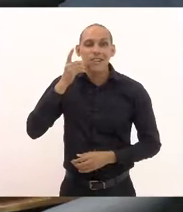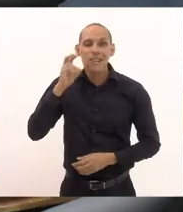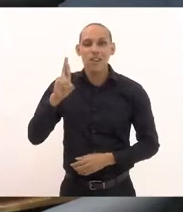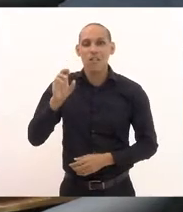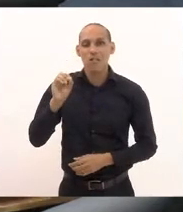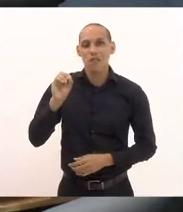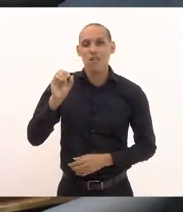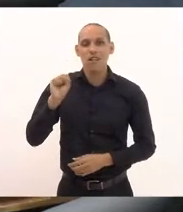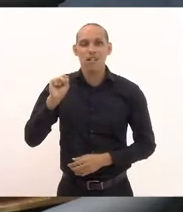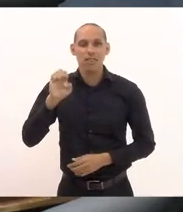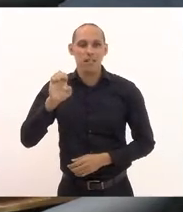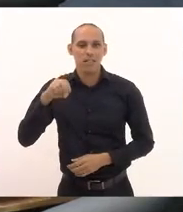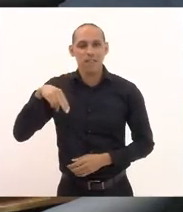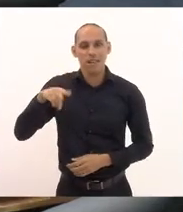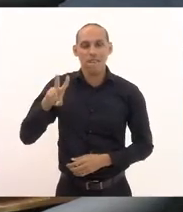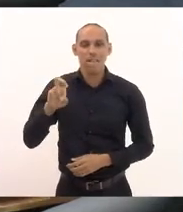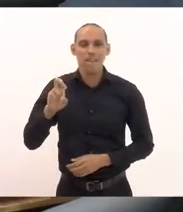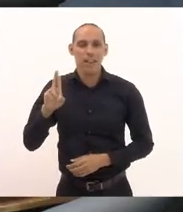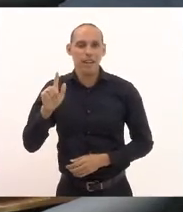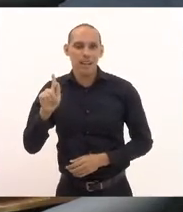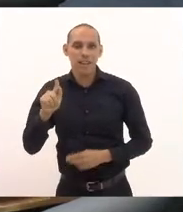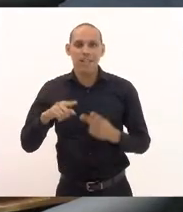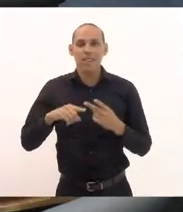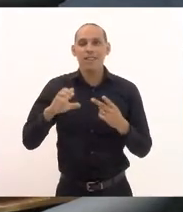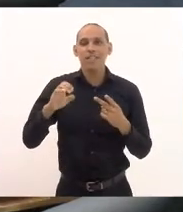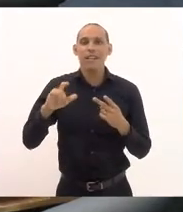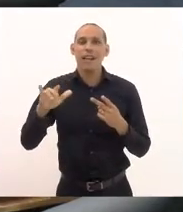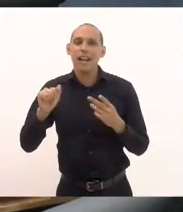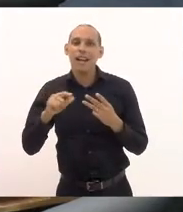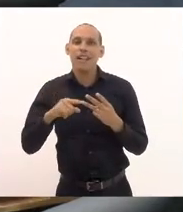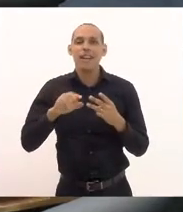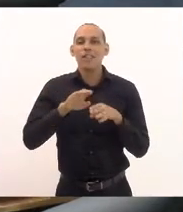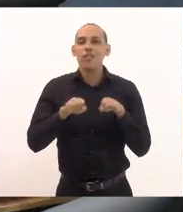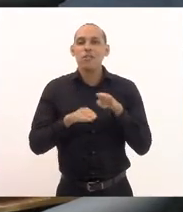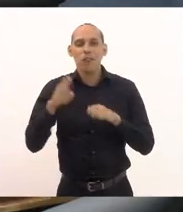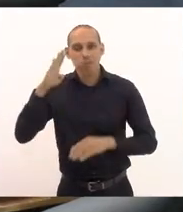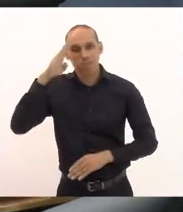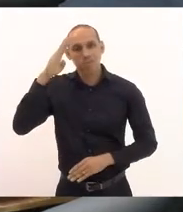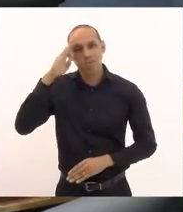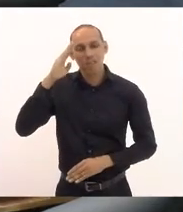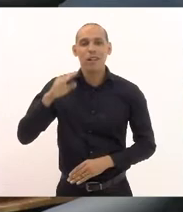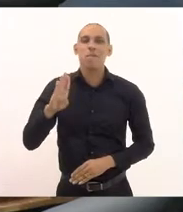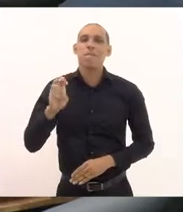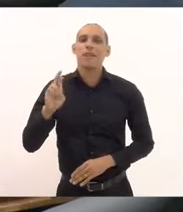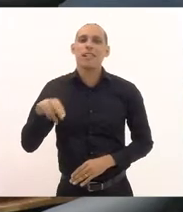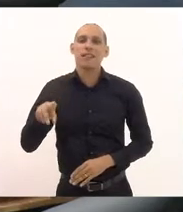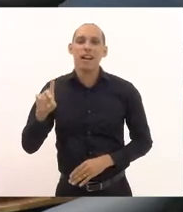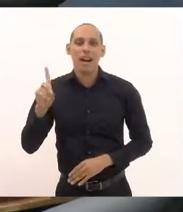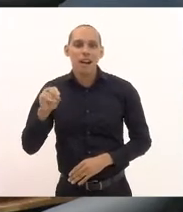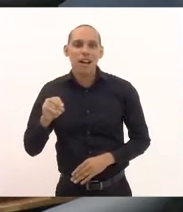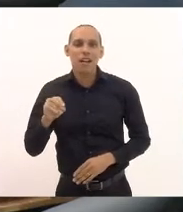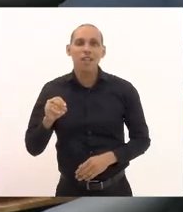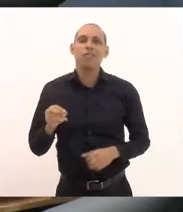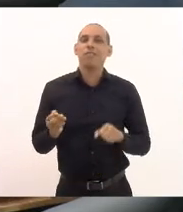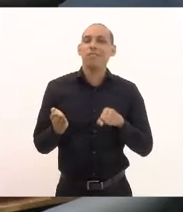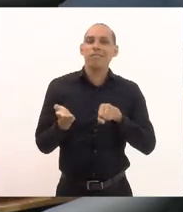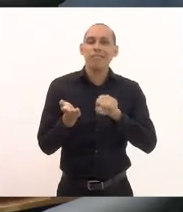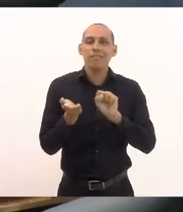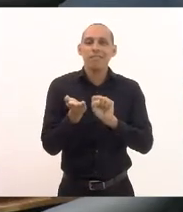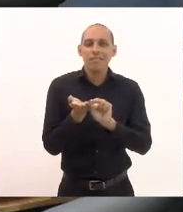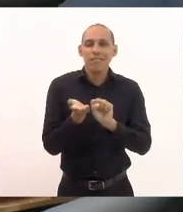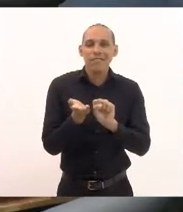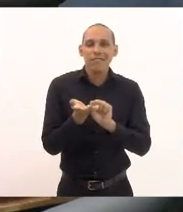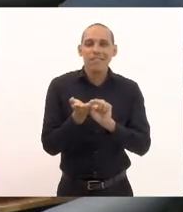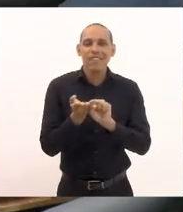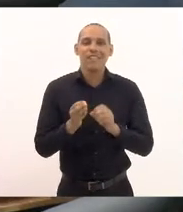Reis, deputada Célia Jordão, subtenente Bernardo, Adriano. Uma honra, presidente. Samuel. Muita